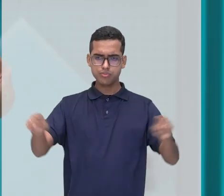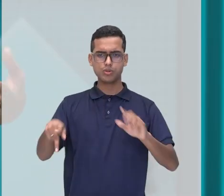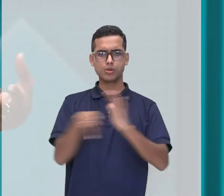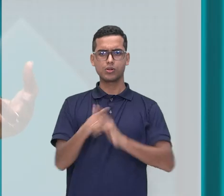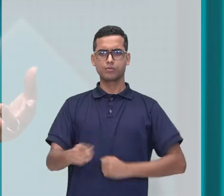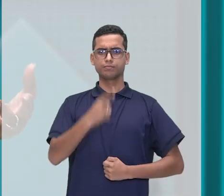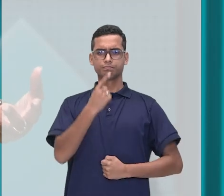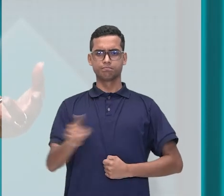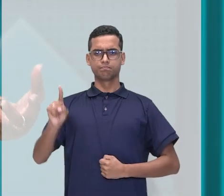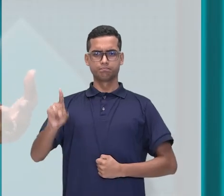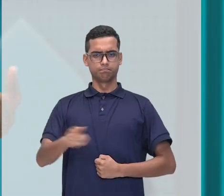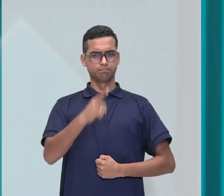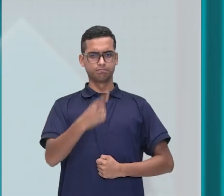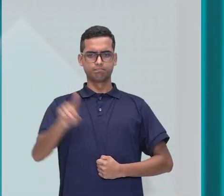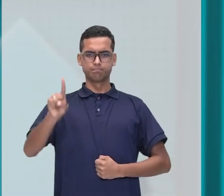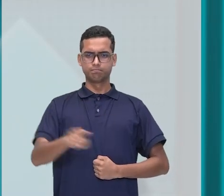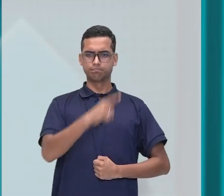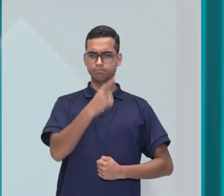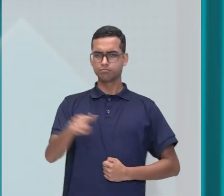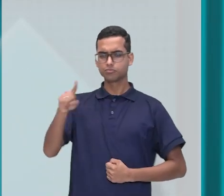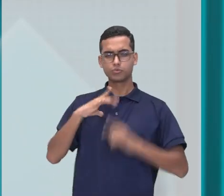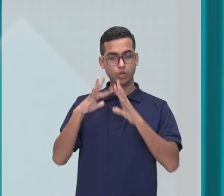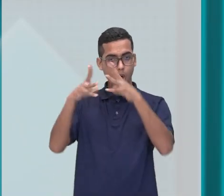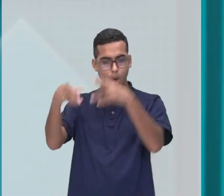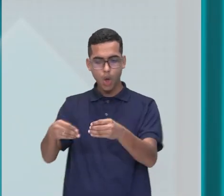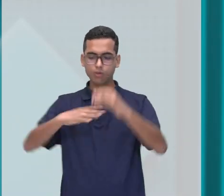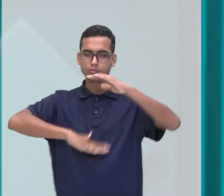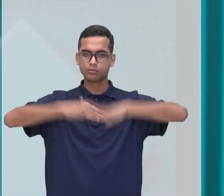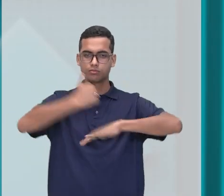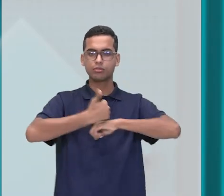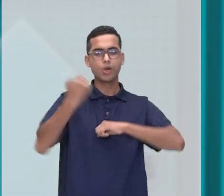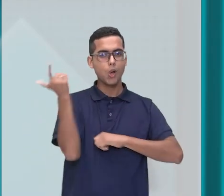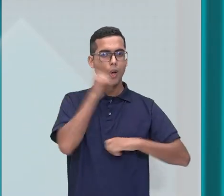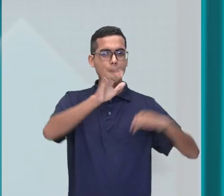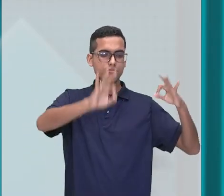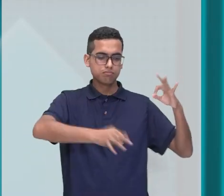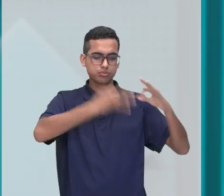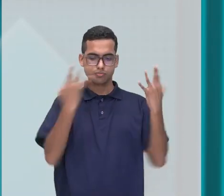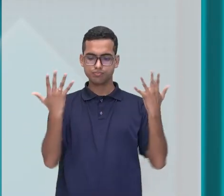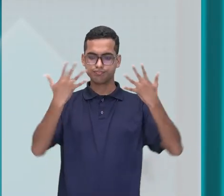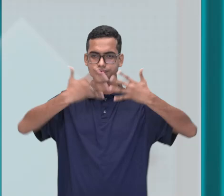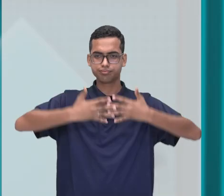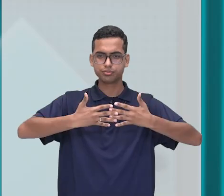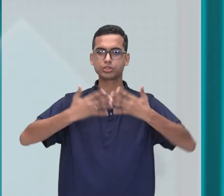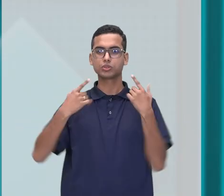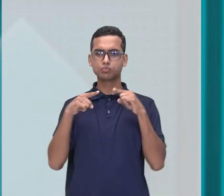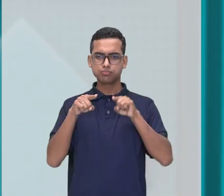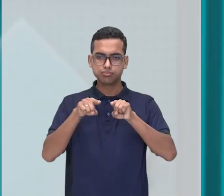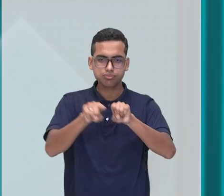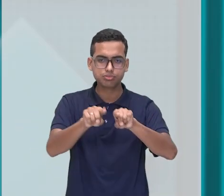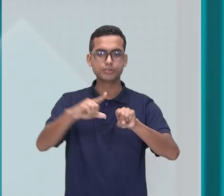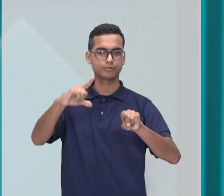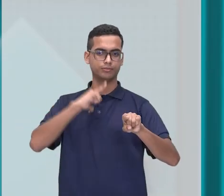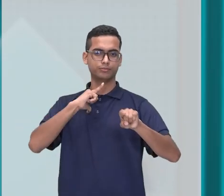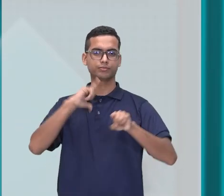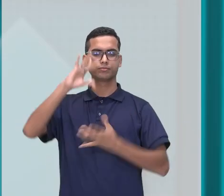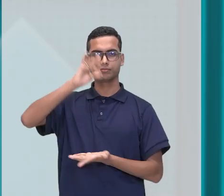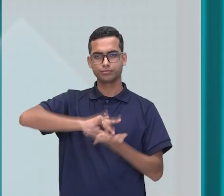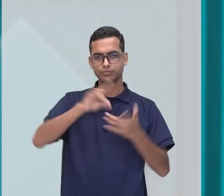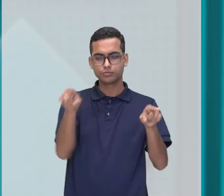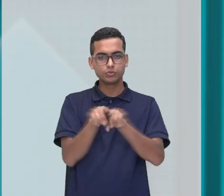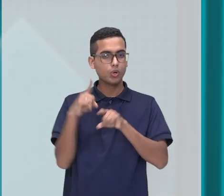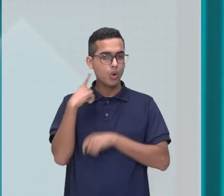que todos esses músicos, eles toquem em harmonia. E para isso, os sons têm que